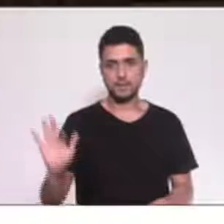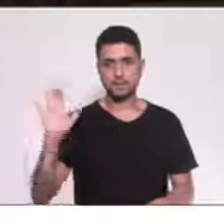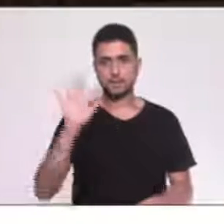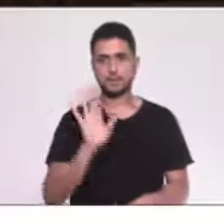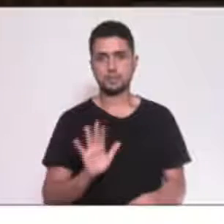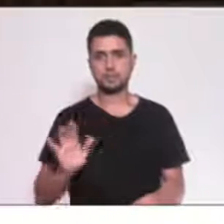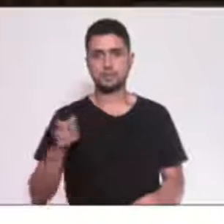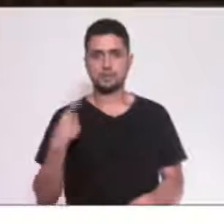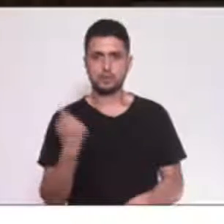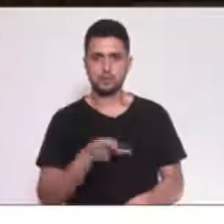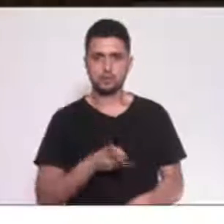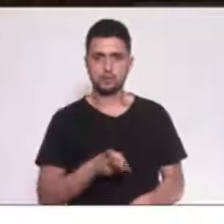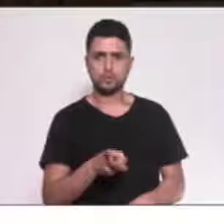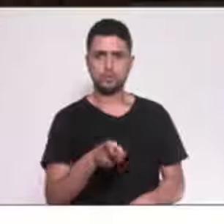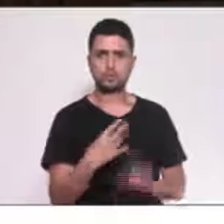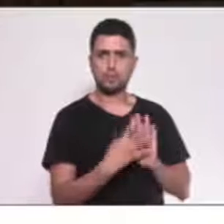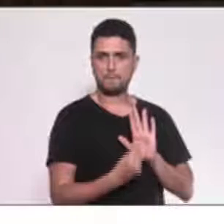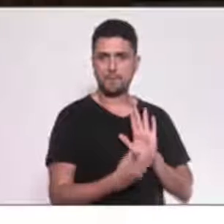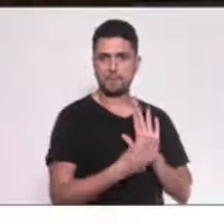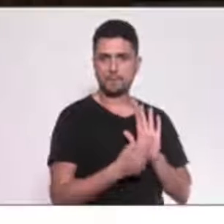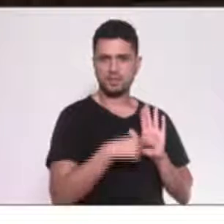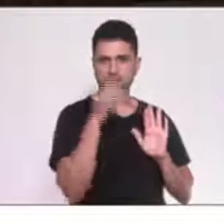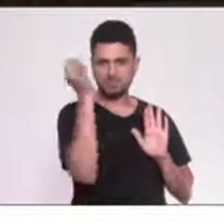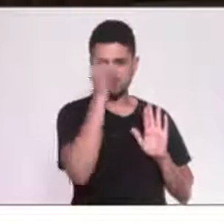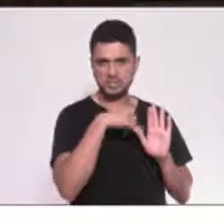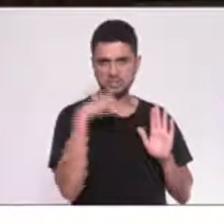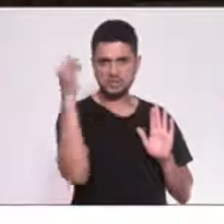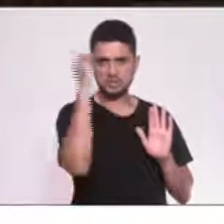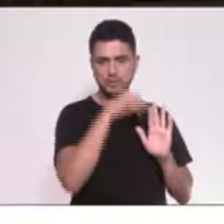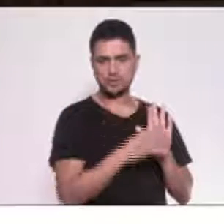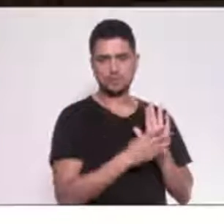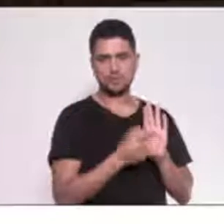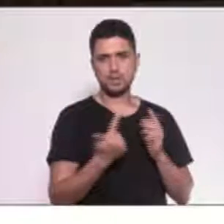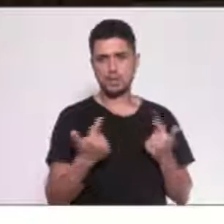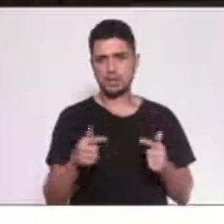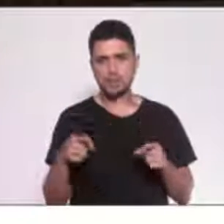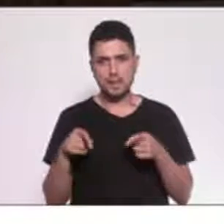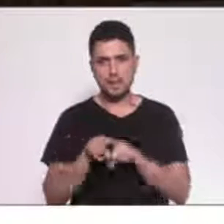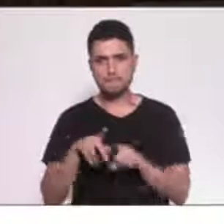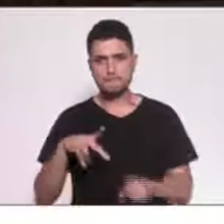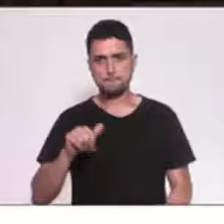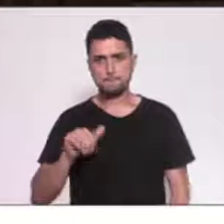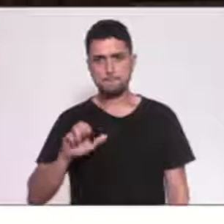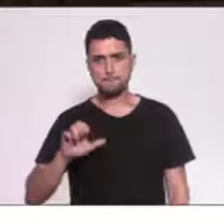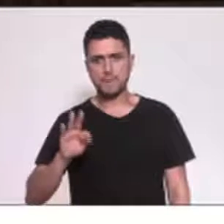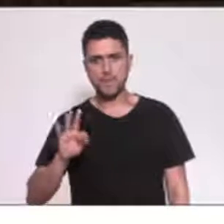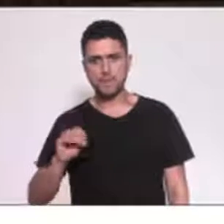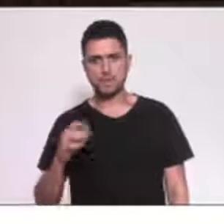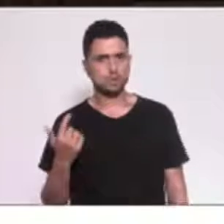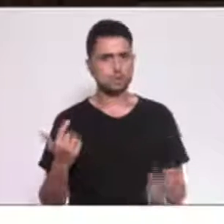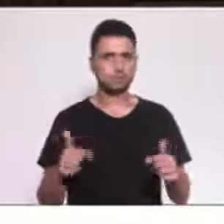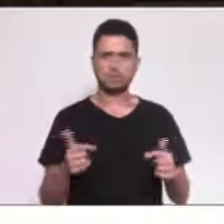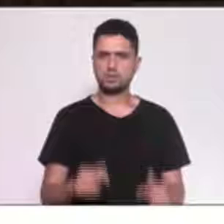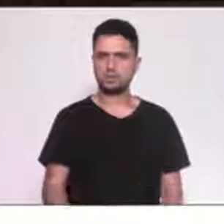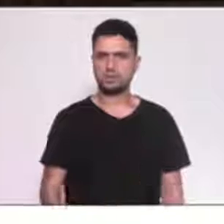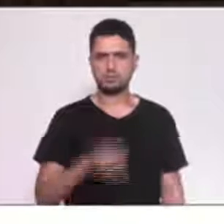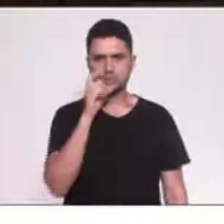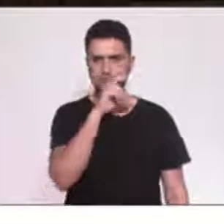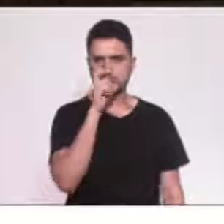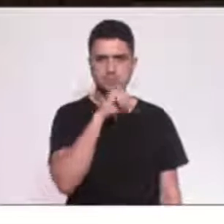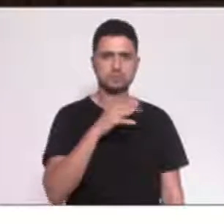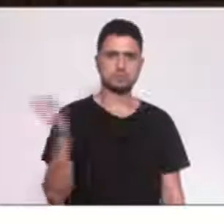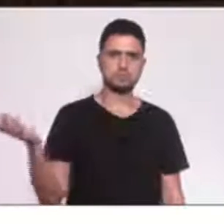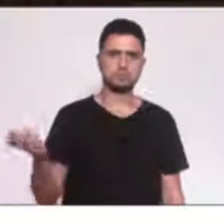modelo, que não é pacto coisa alguma, é um verdadeiro pânico federativo para os entes subnacionais. A